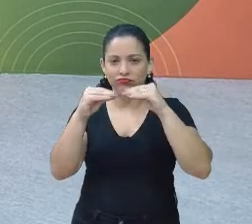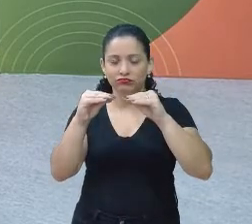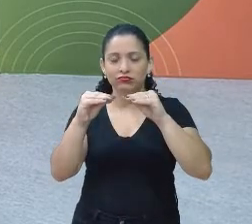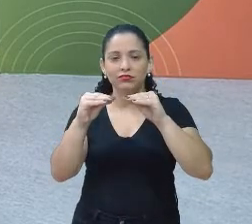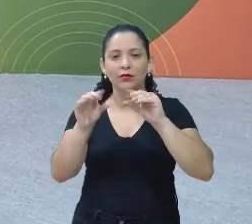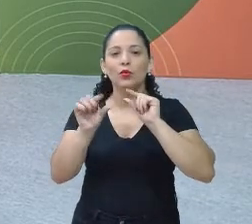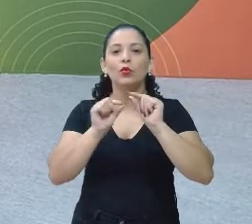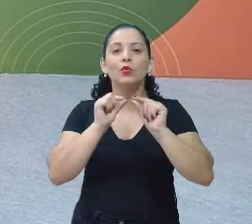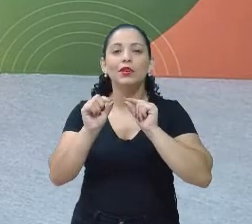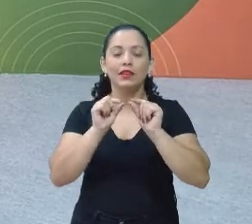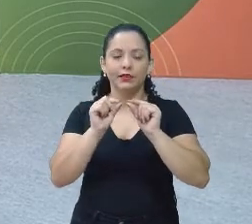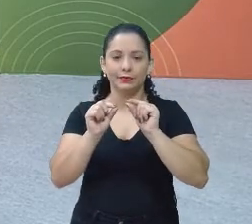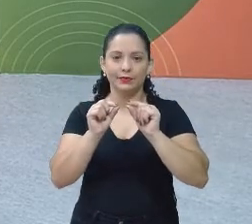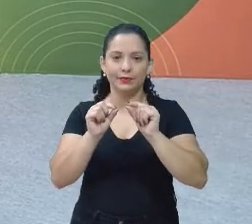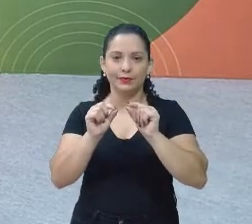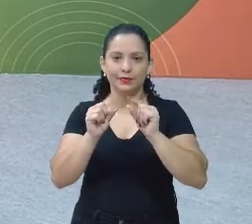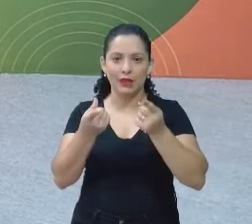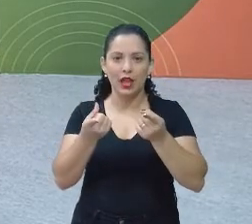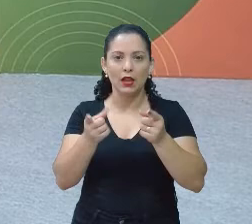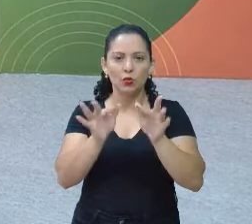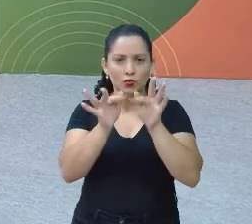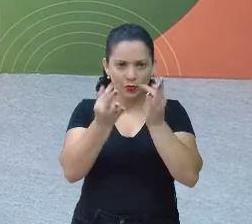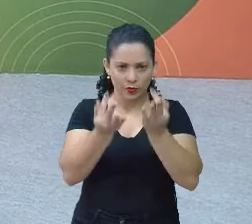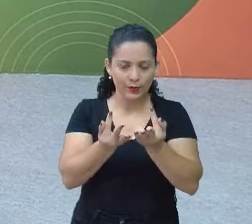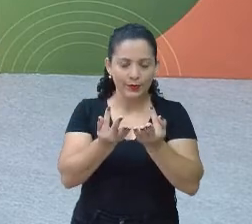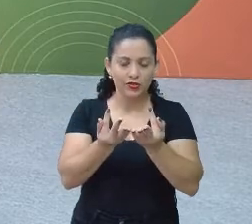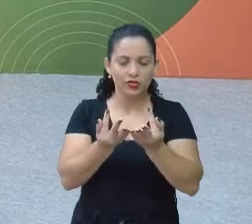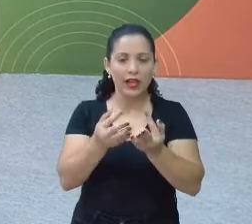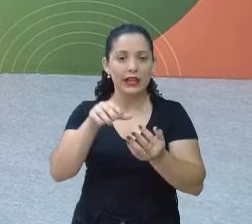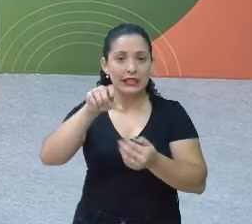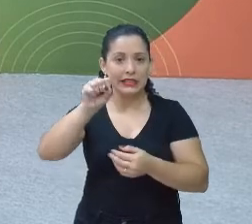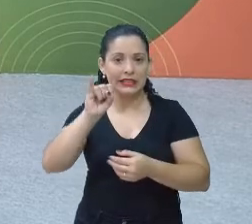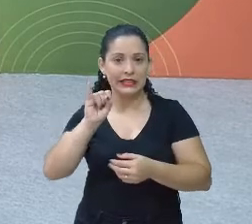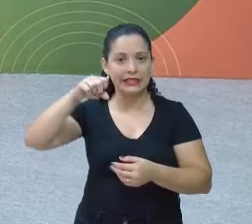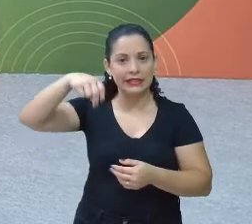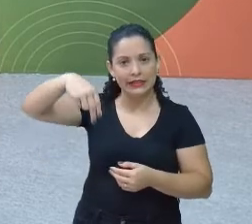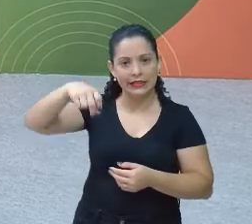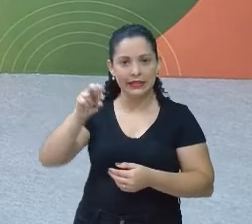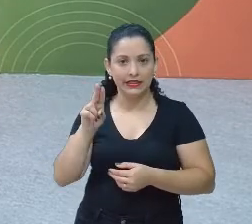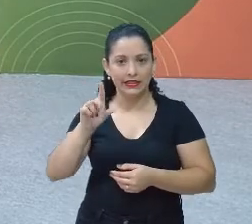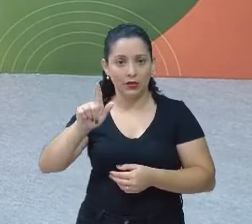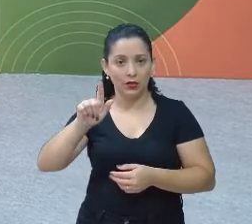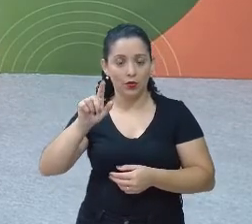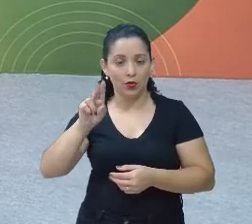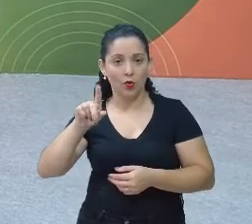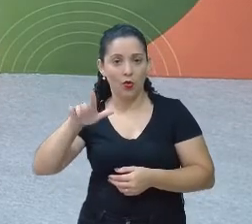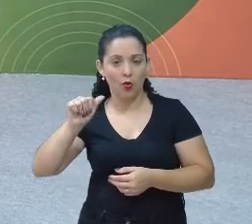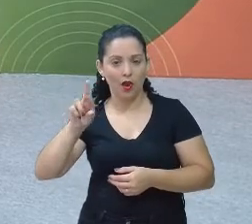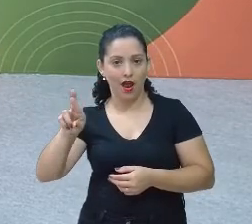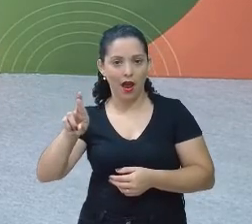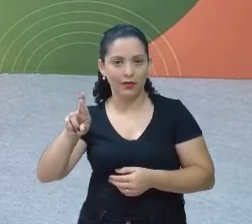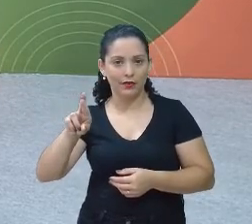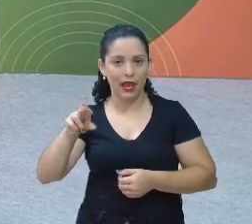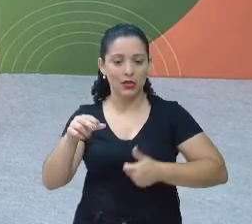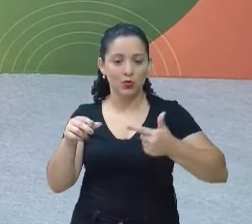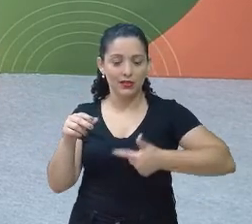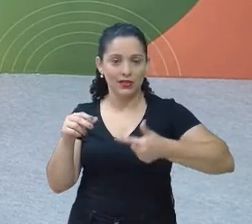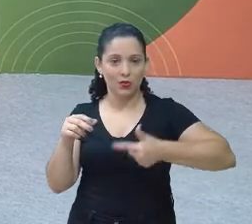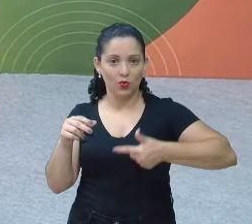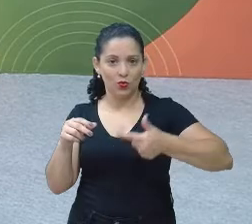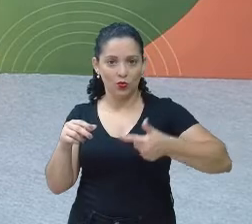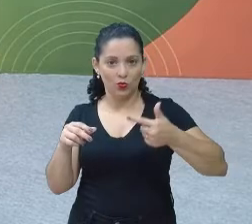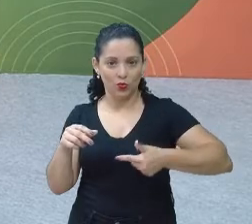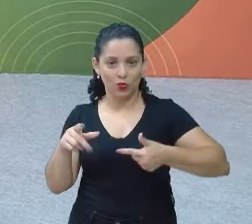dos singulares, né? A segunda pessoa do singular. E o segundo é vós, está na área